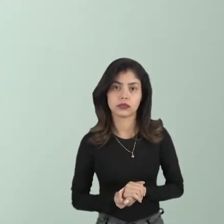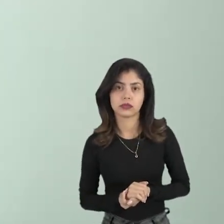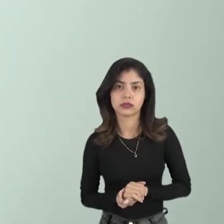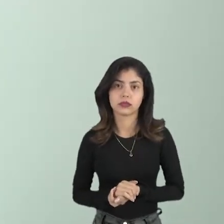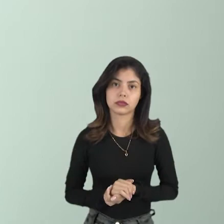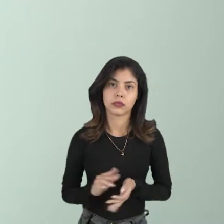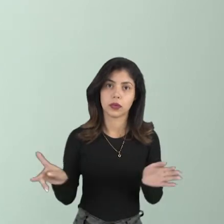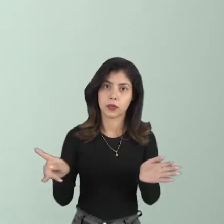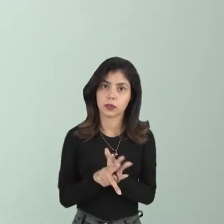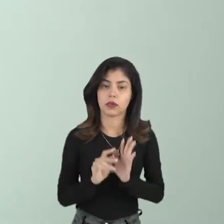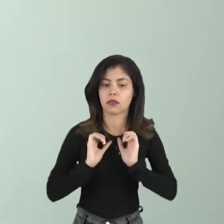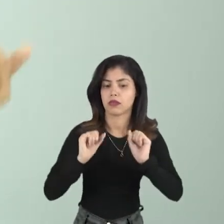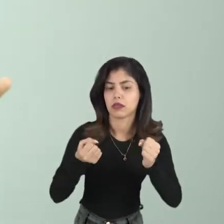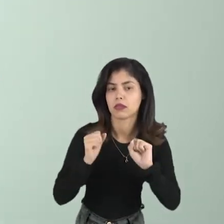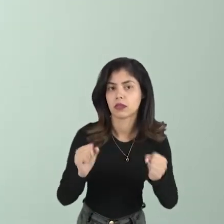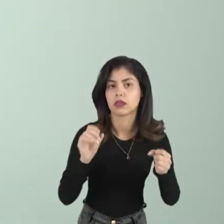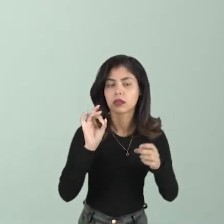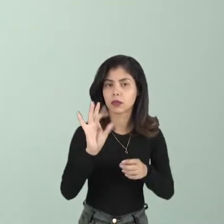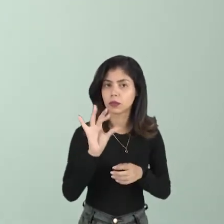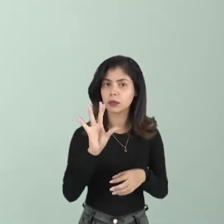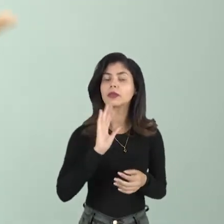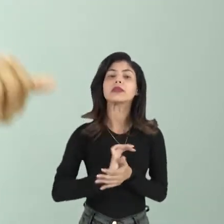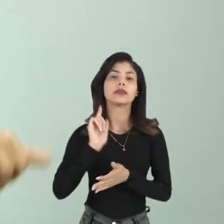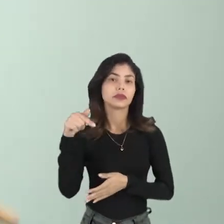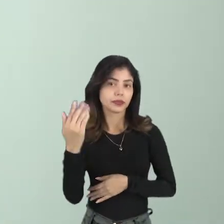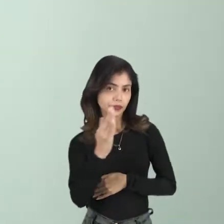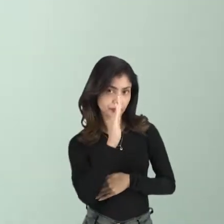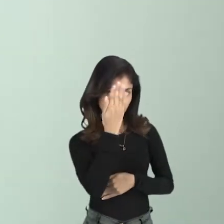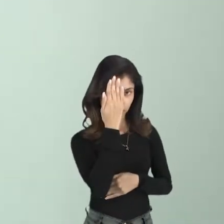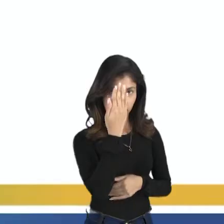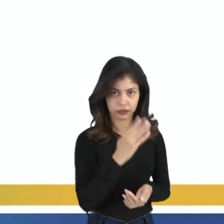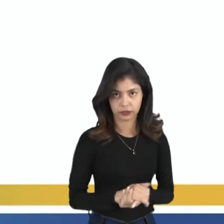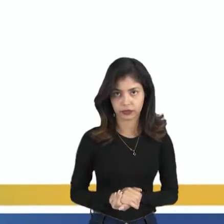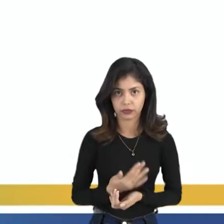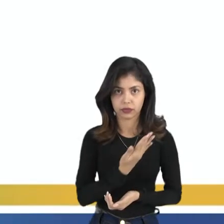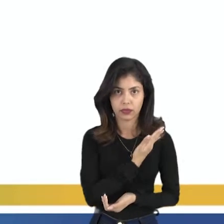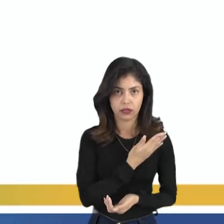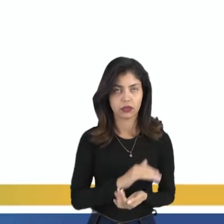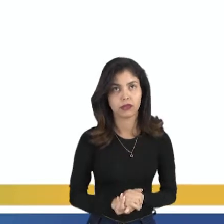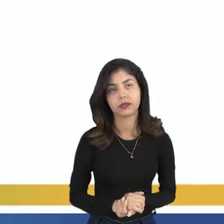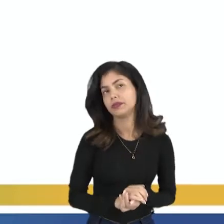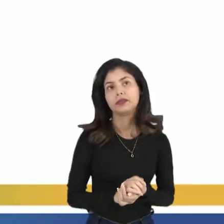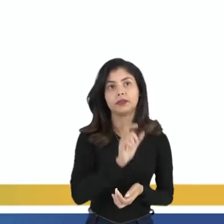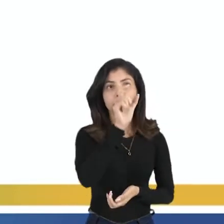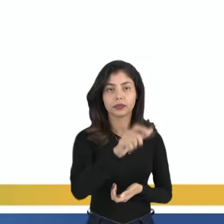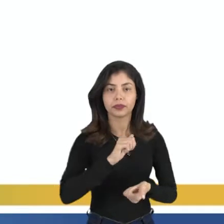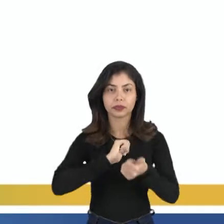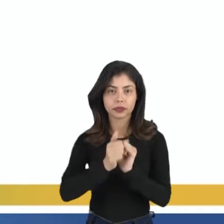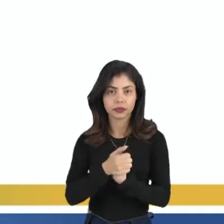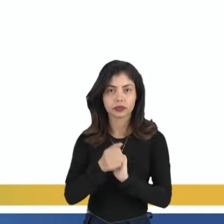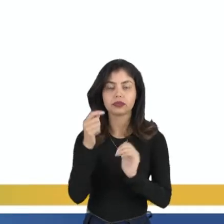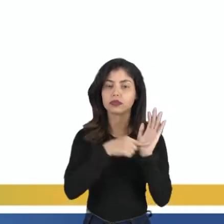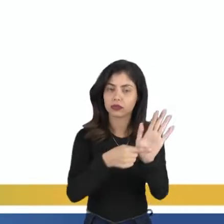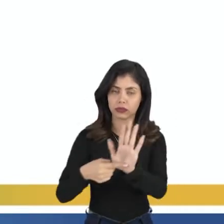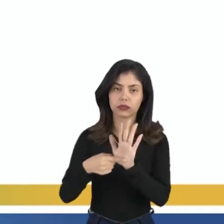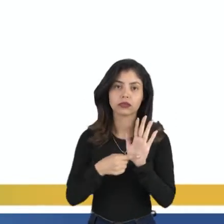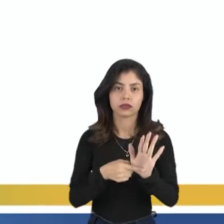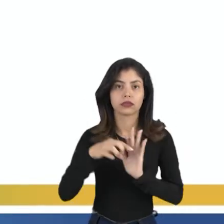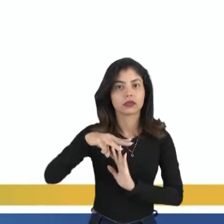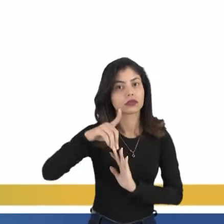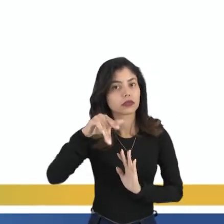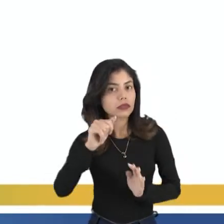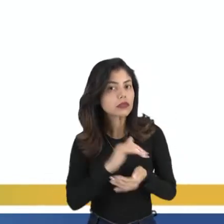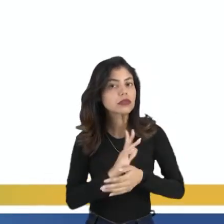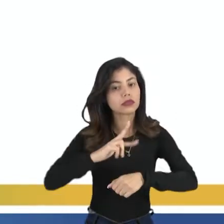da atividade física. Então, aqui nós temos outro falso cognato, tá? Atlético, que está se referindo à